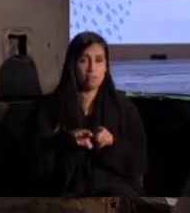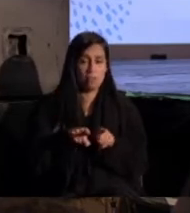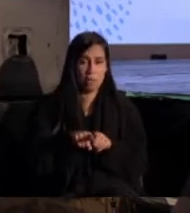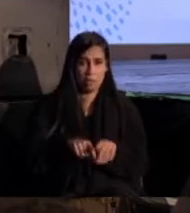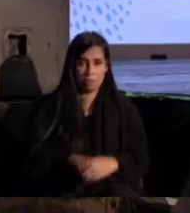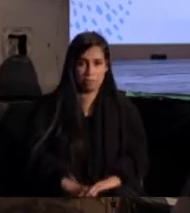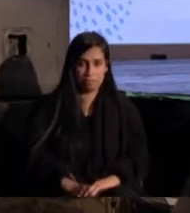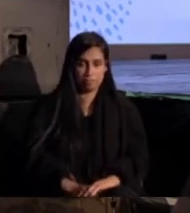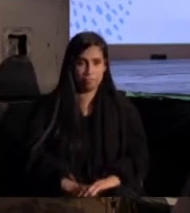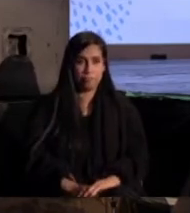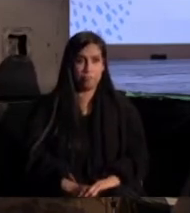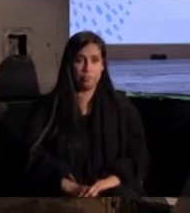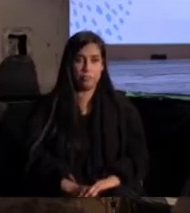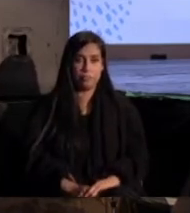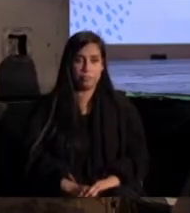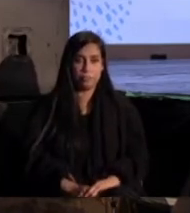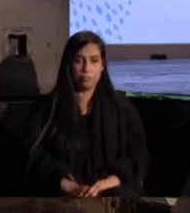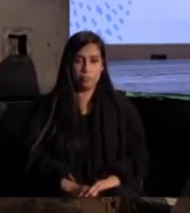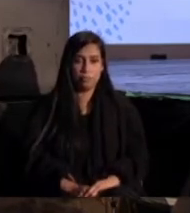sociais,